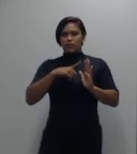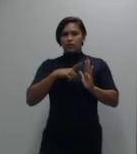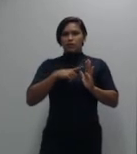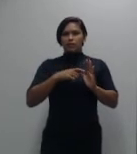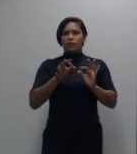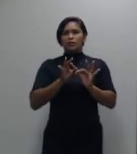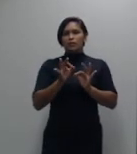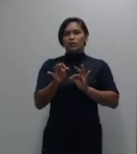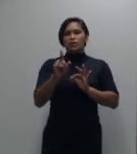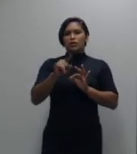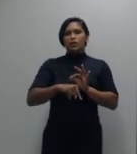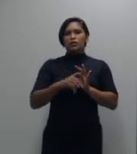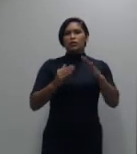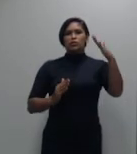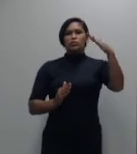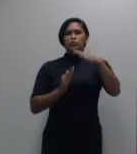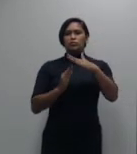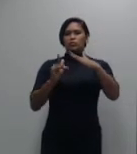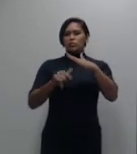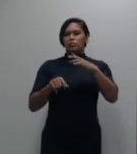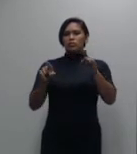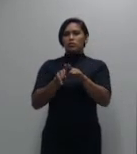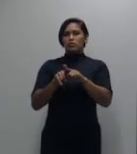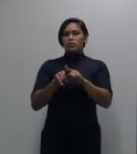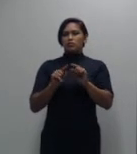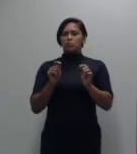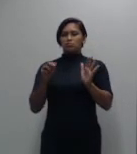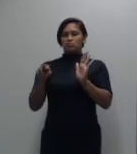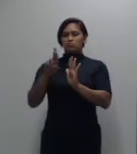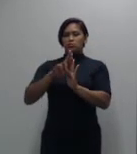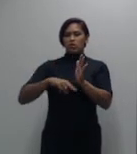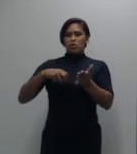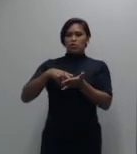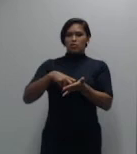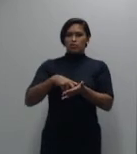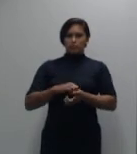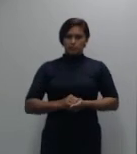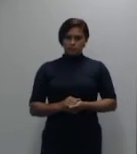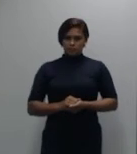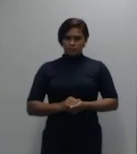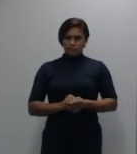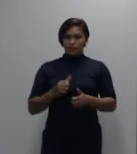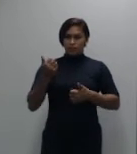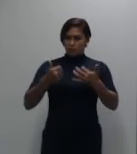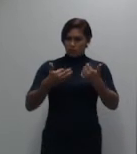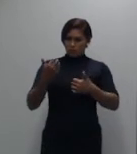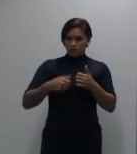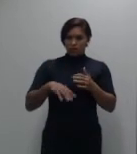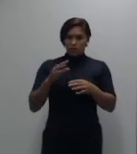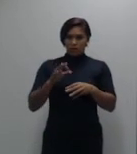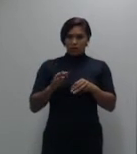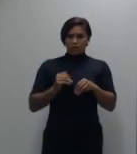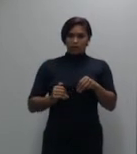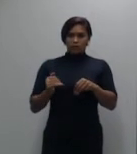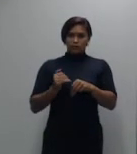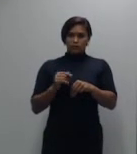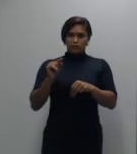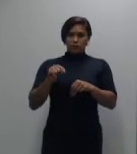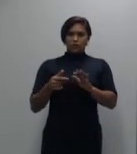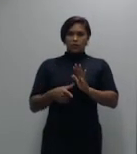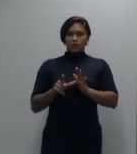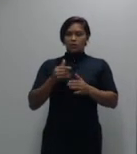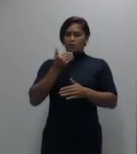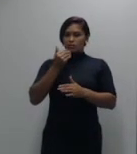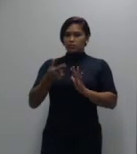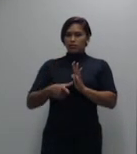de sobrestar este cumprimento provisório de sentença Pois é silêncio é esse pedido